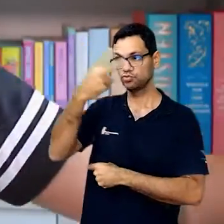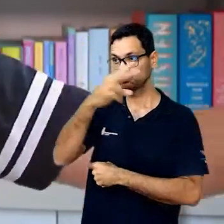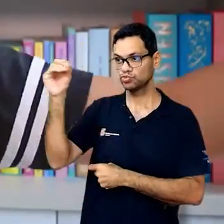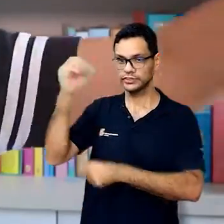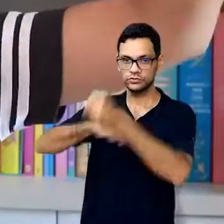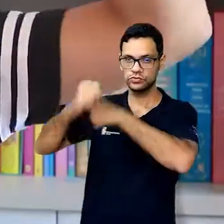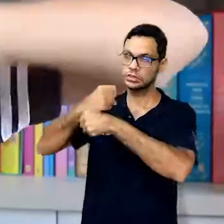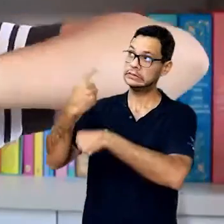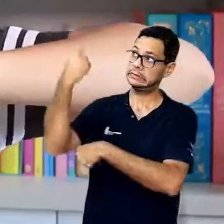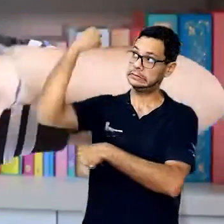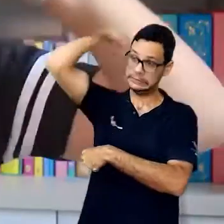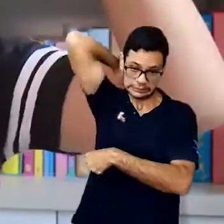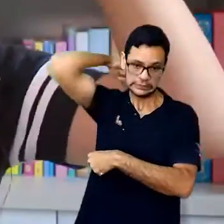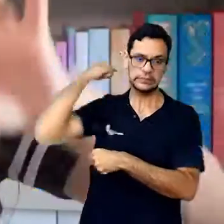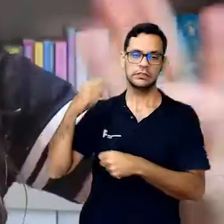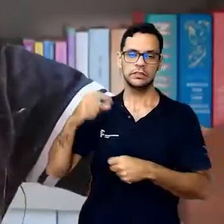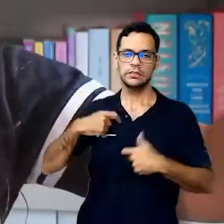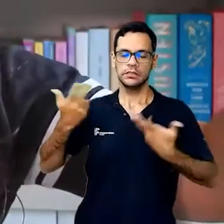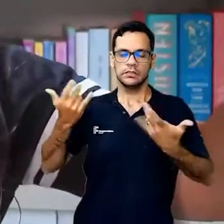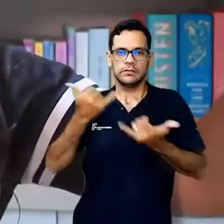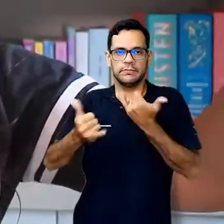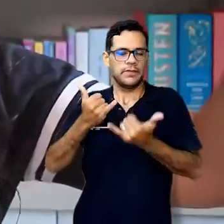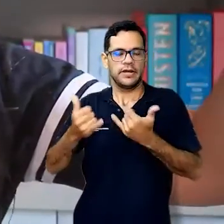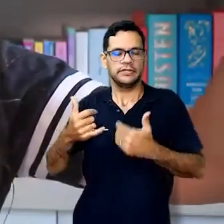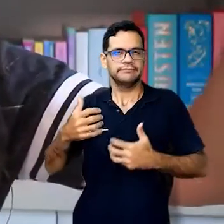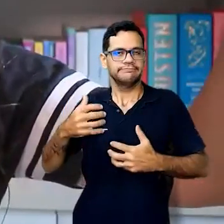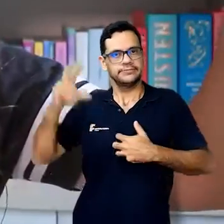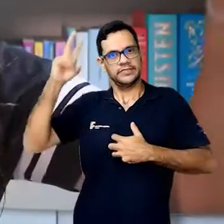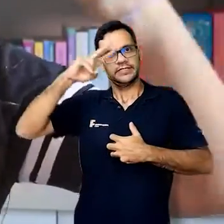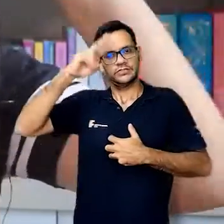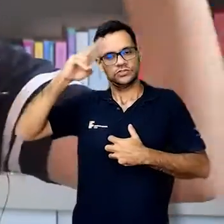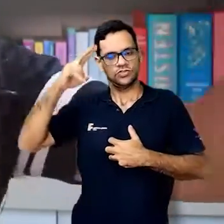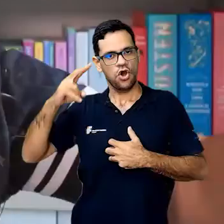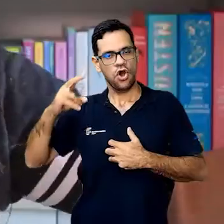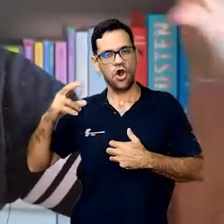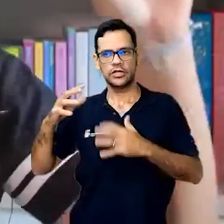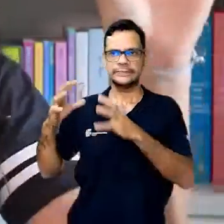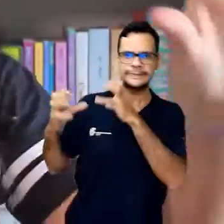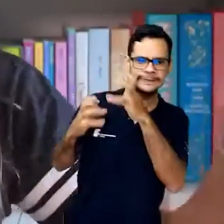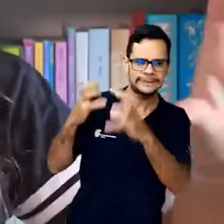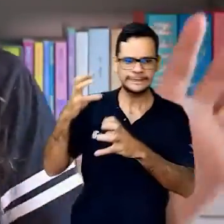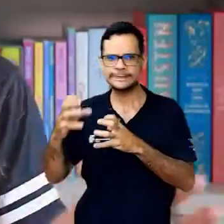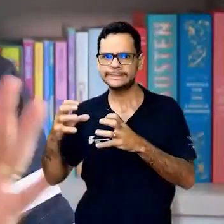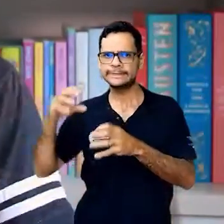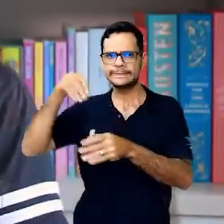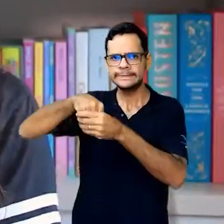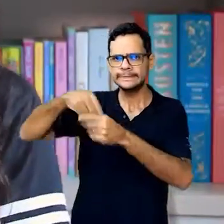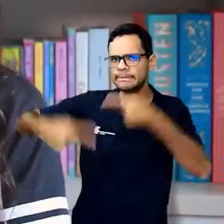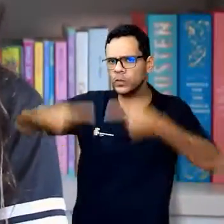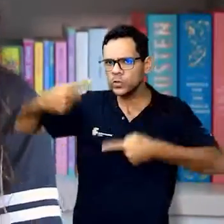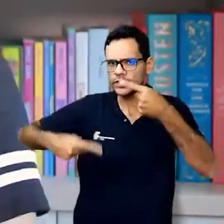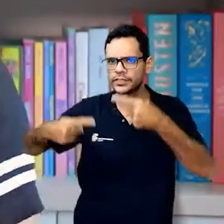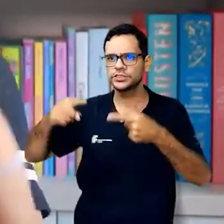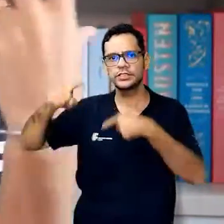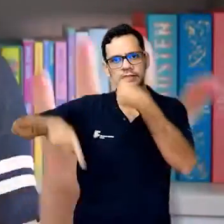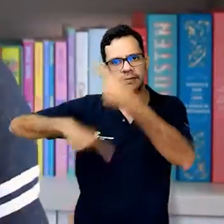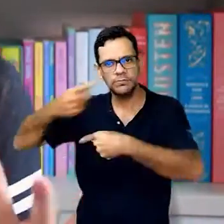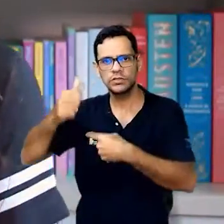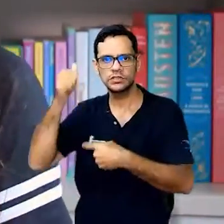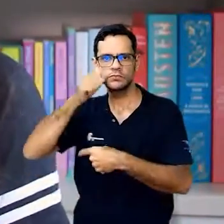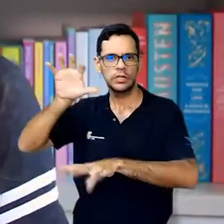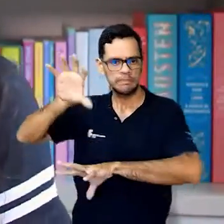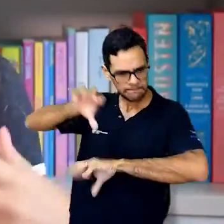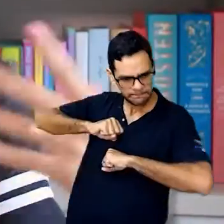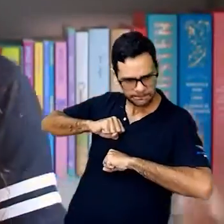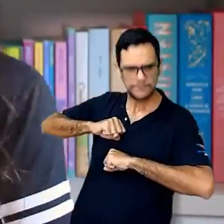no tempo, 200 anos atrás, e ela cai, assim, sabe, tipo, de paraquedas numa situação também conturbada politicamente, e ela vai acabar